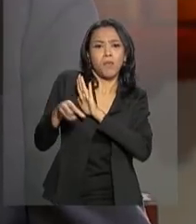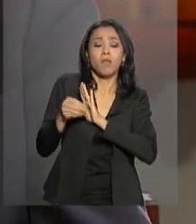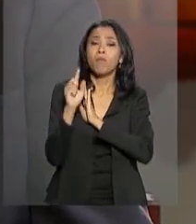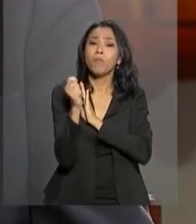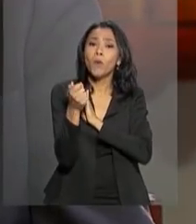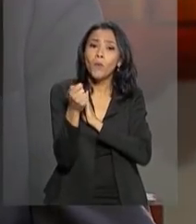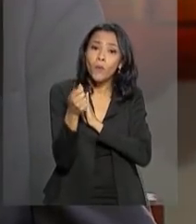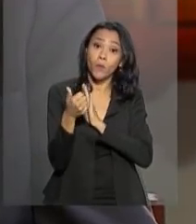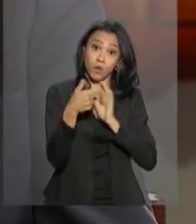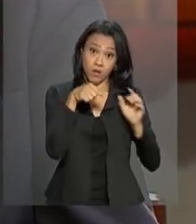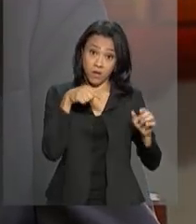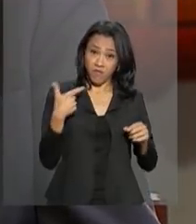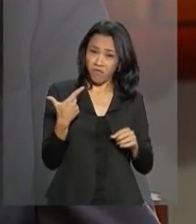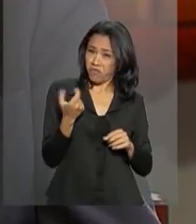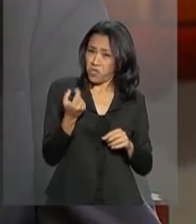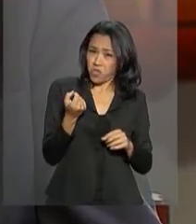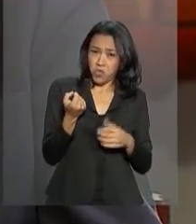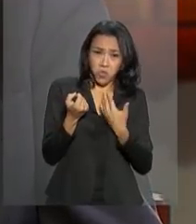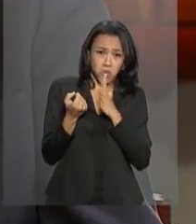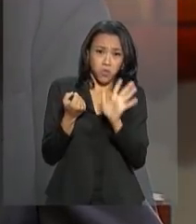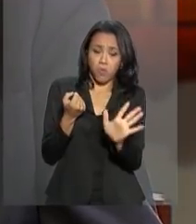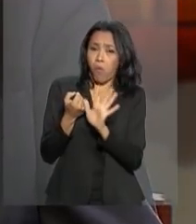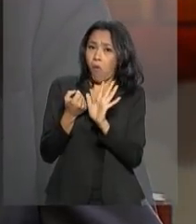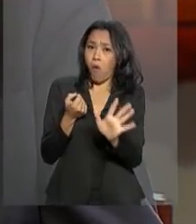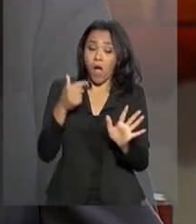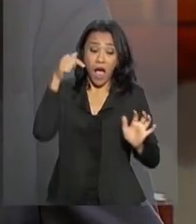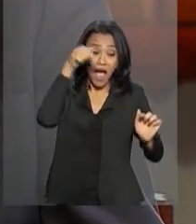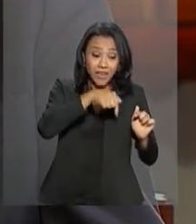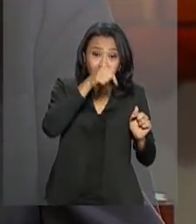emendas na Constituição americana. Aqui nós já temos